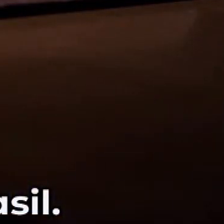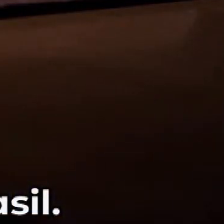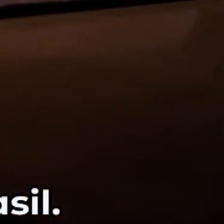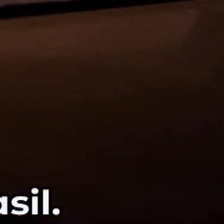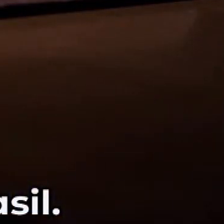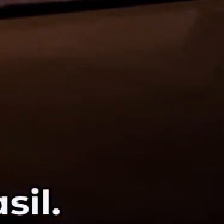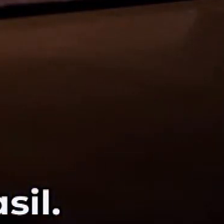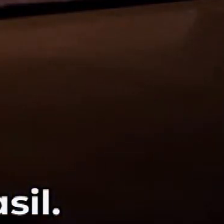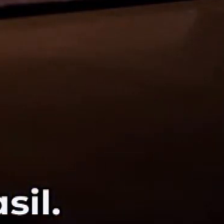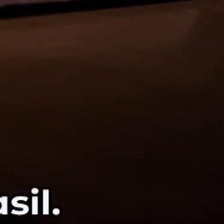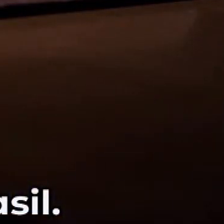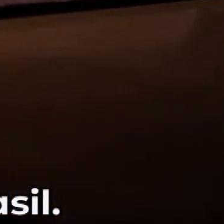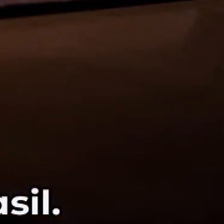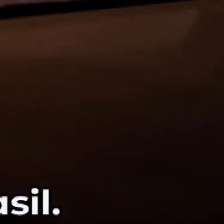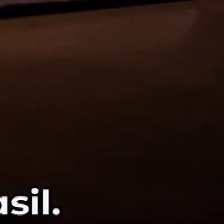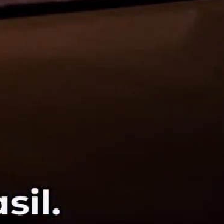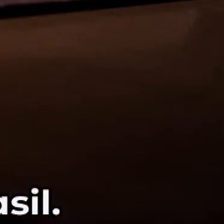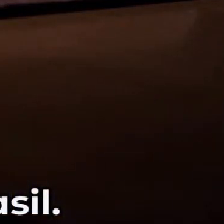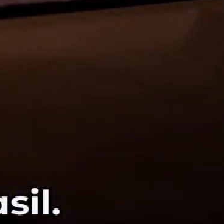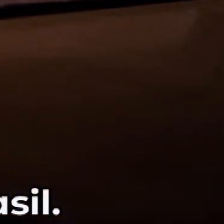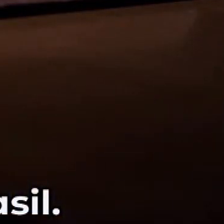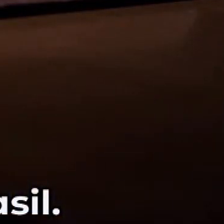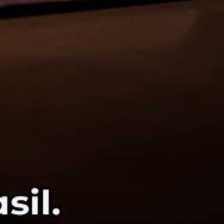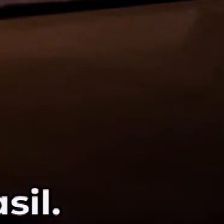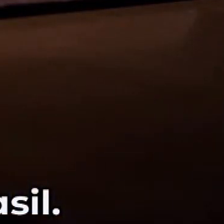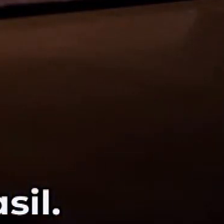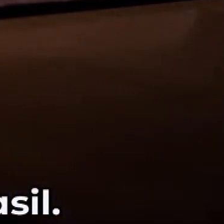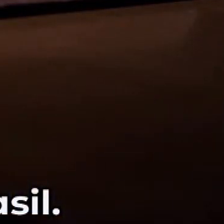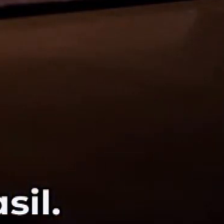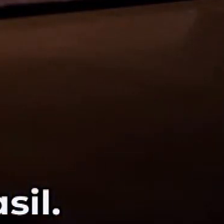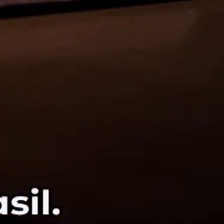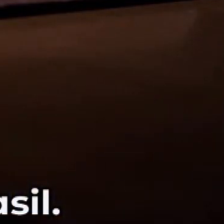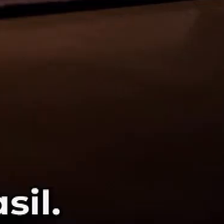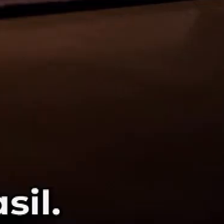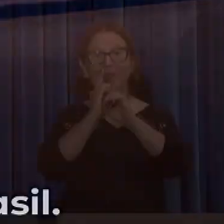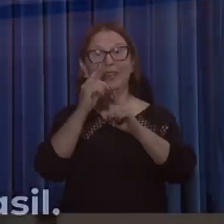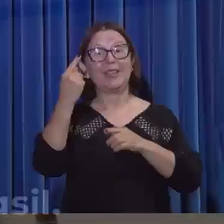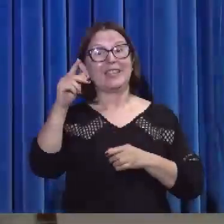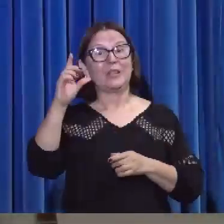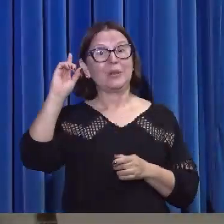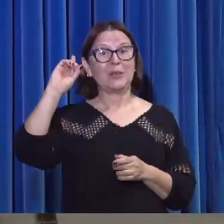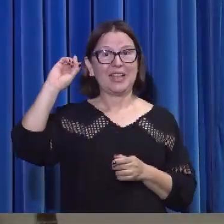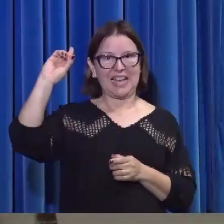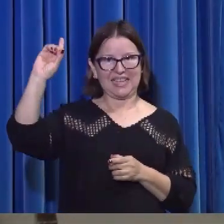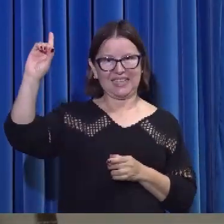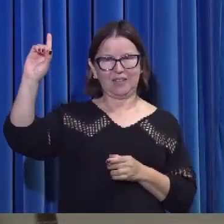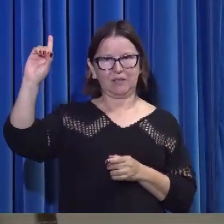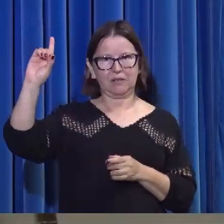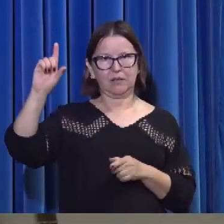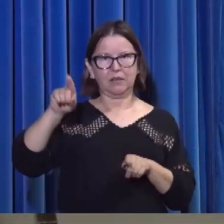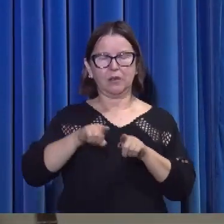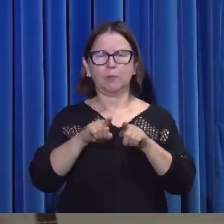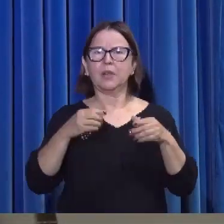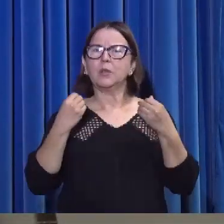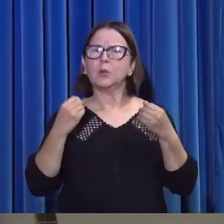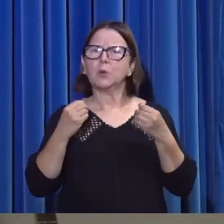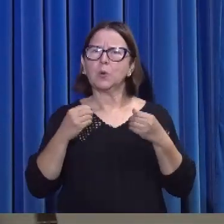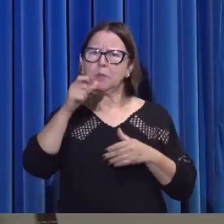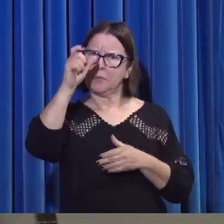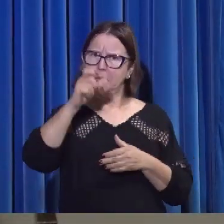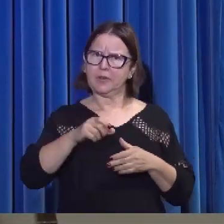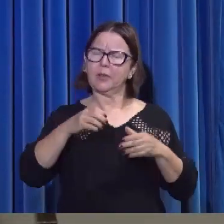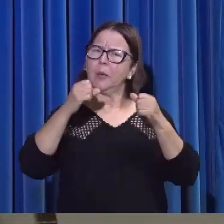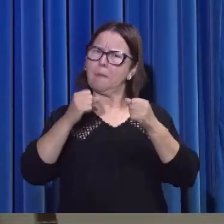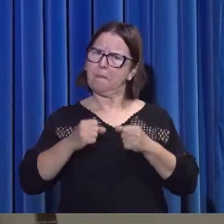Israel, para te encontrares com teu Deus. Mas como pode um homem estar preparado